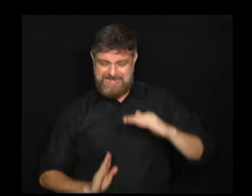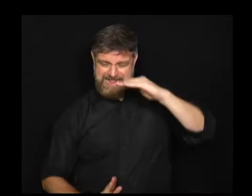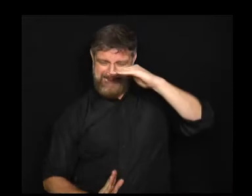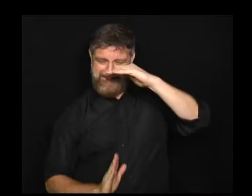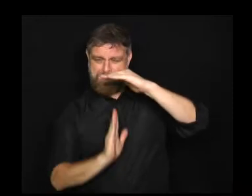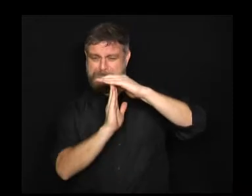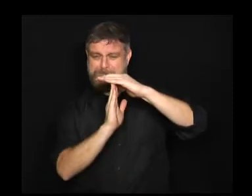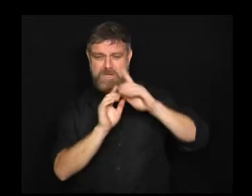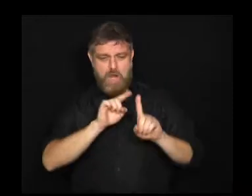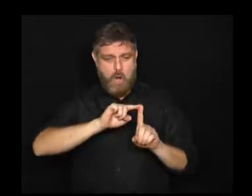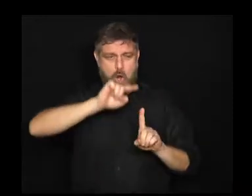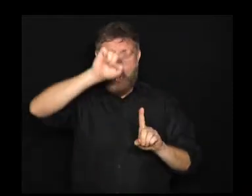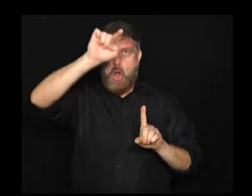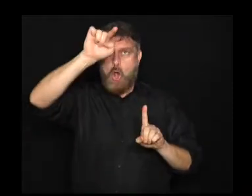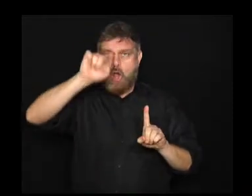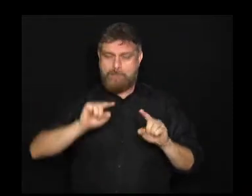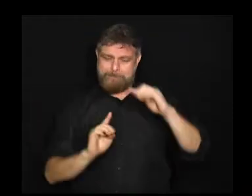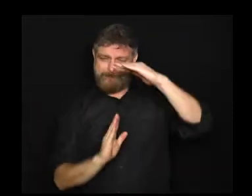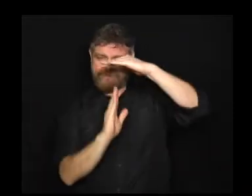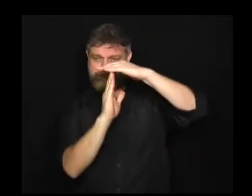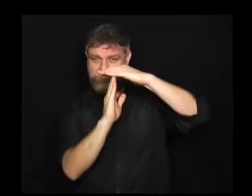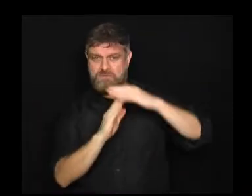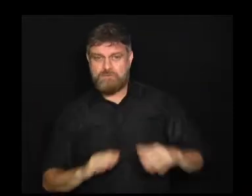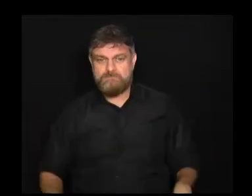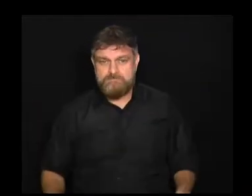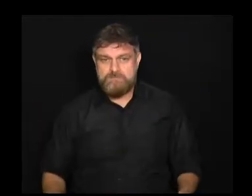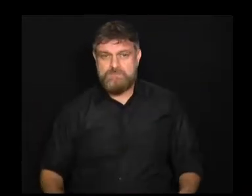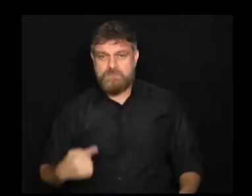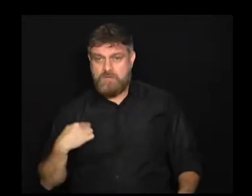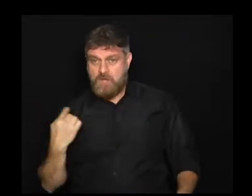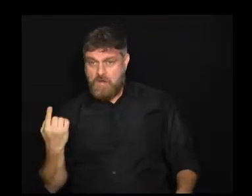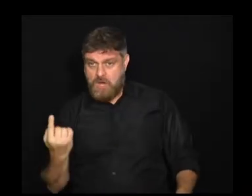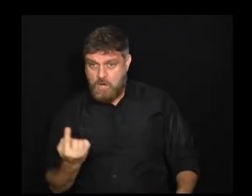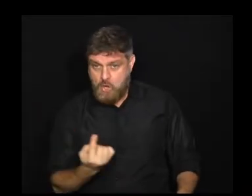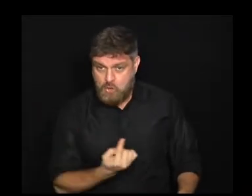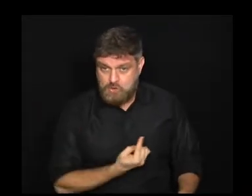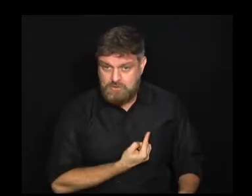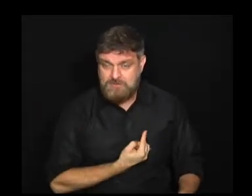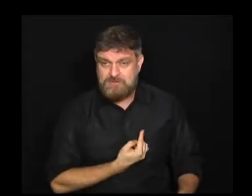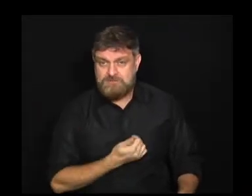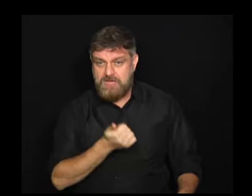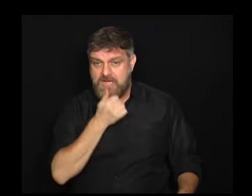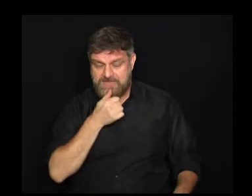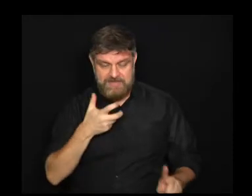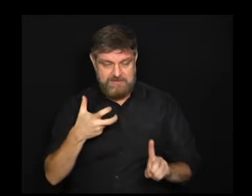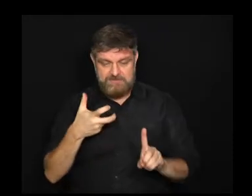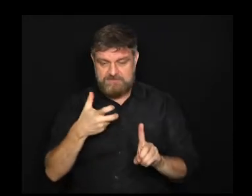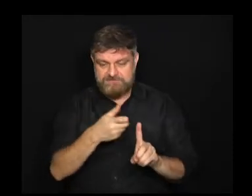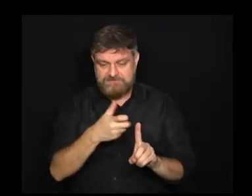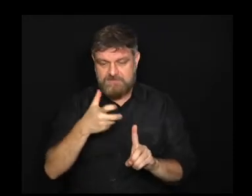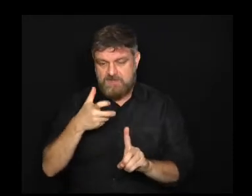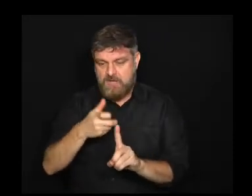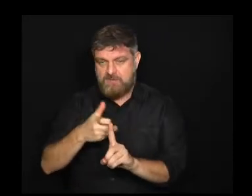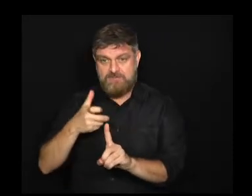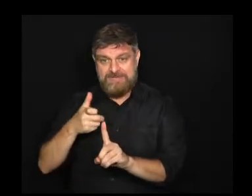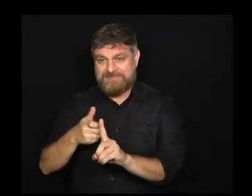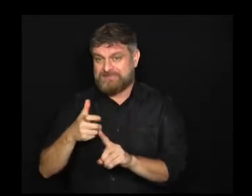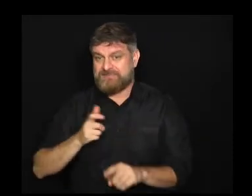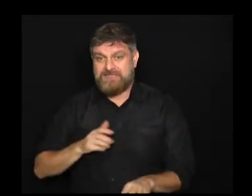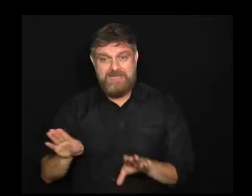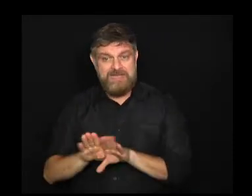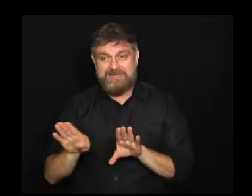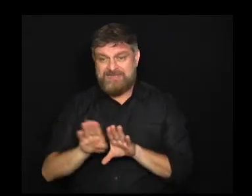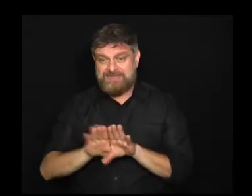alto, tá certo? Então, ainda que nós não tenhamos vacina e nem outra forma de